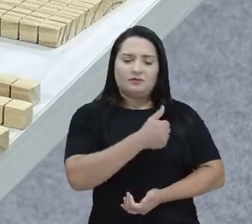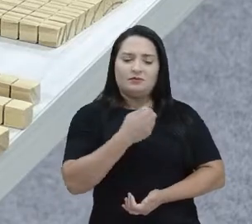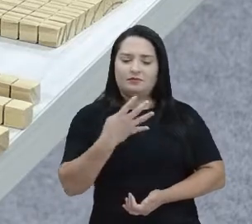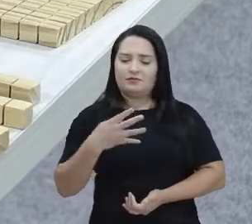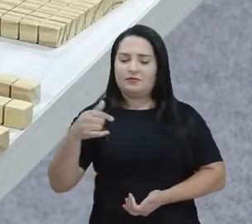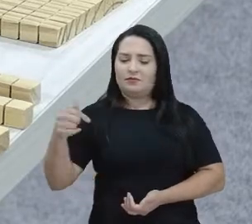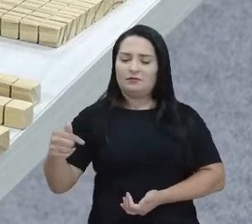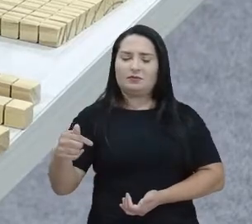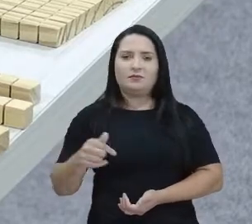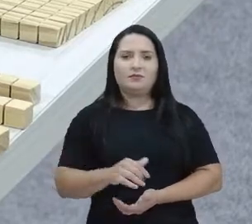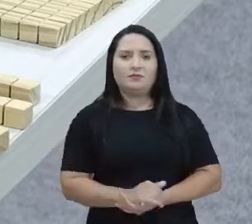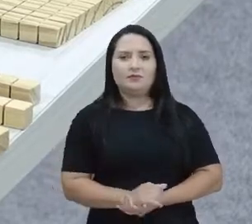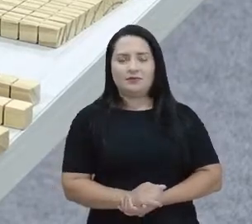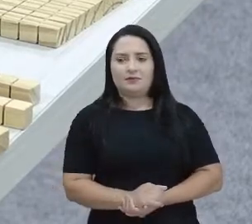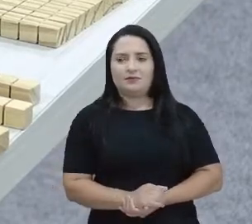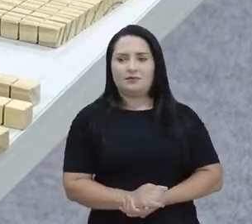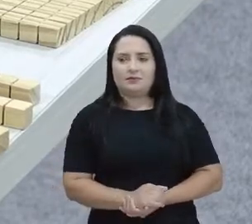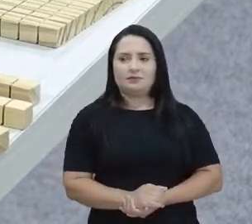147.